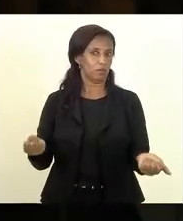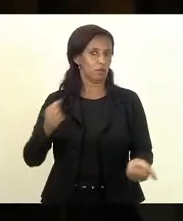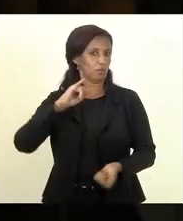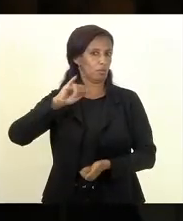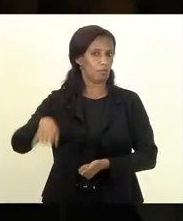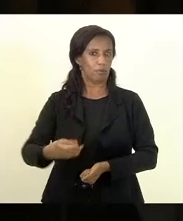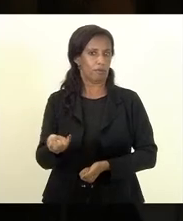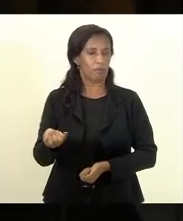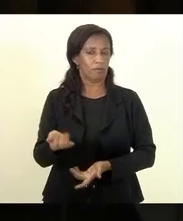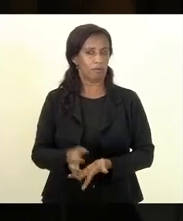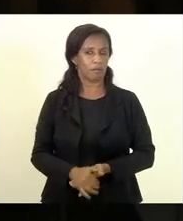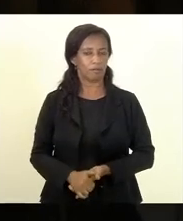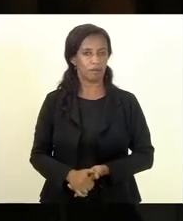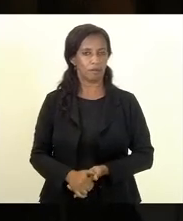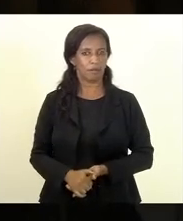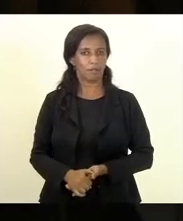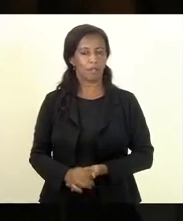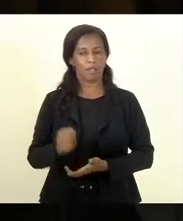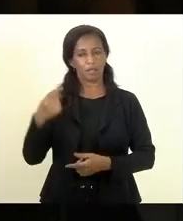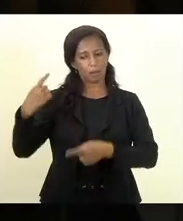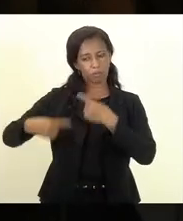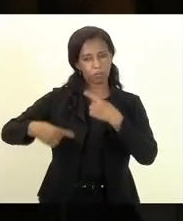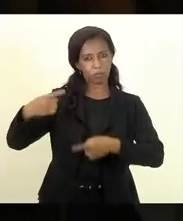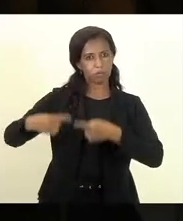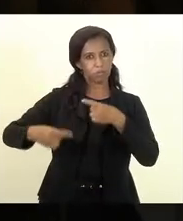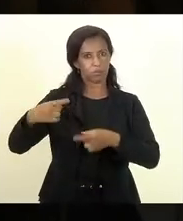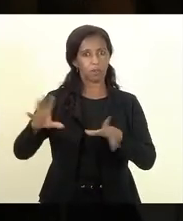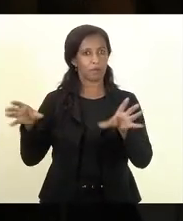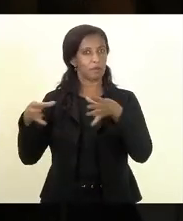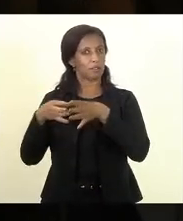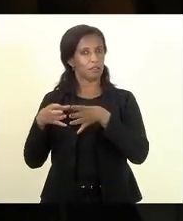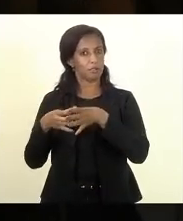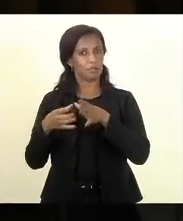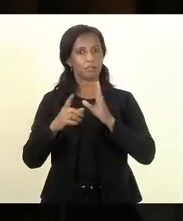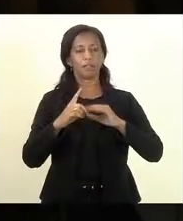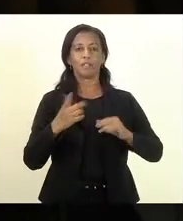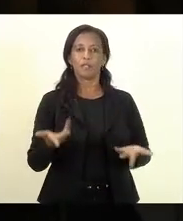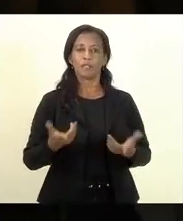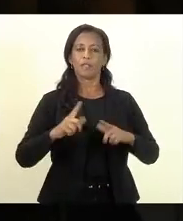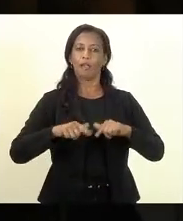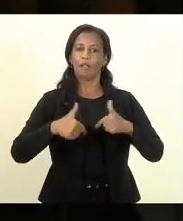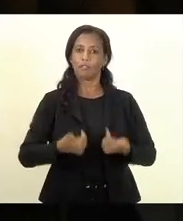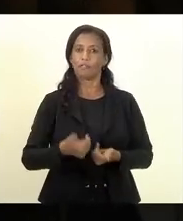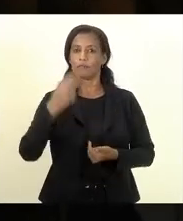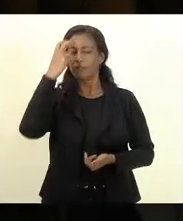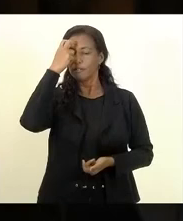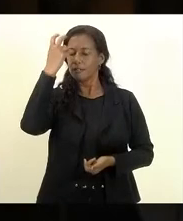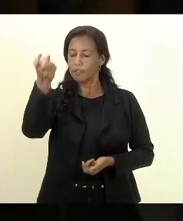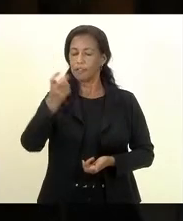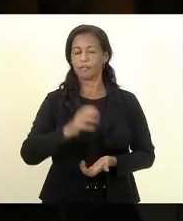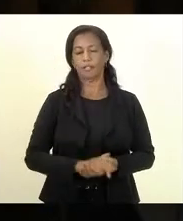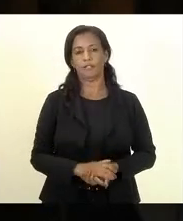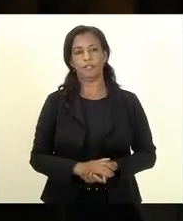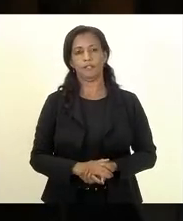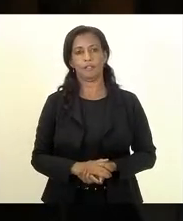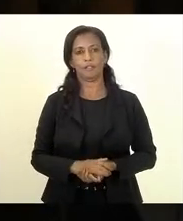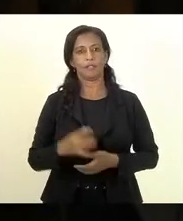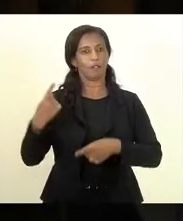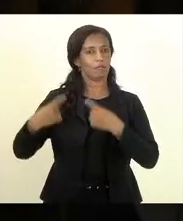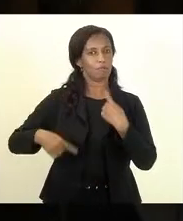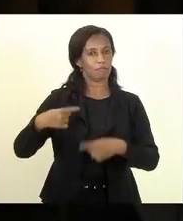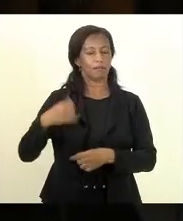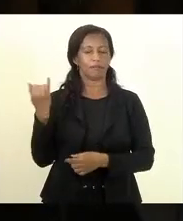grande vantagem competitiva, este trunfo, este ativo, que é a inteligência instalada no Estado. Então, foi um debate